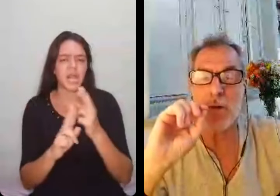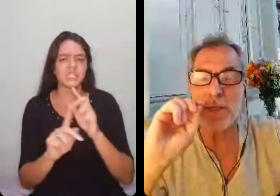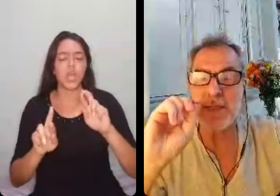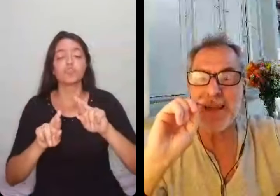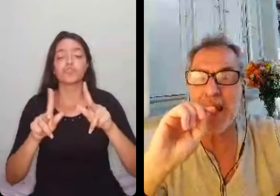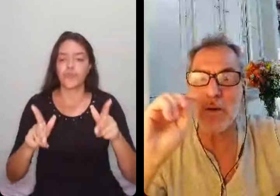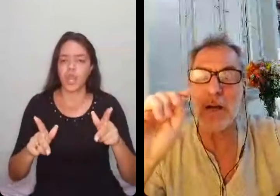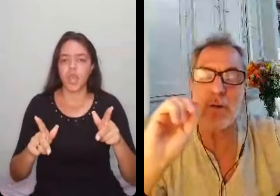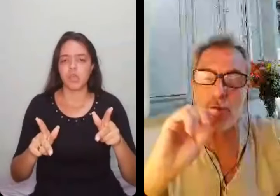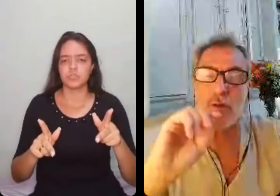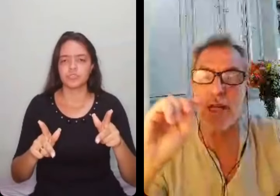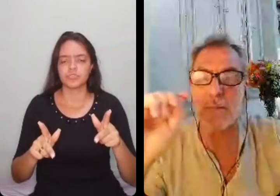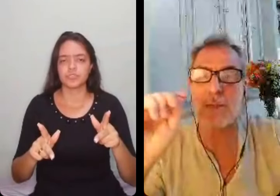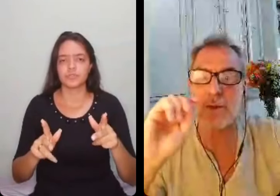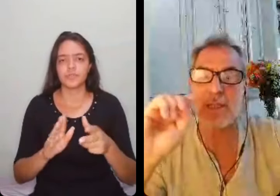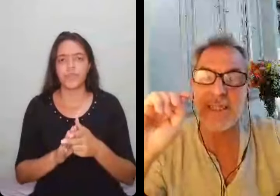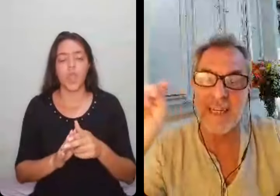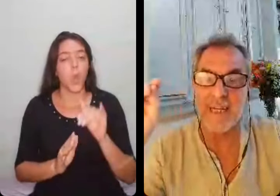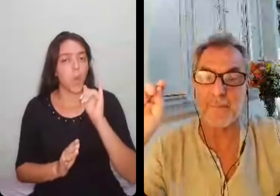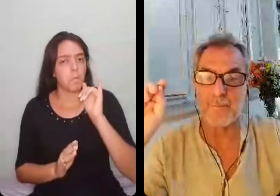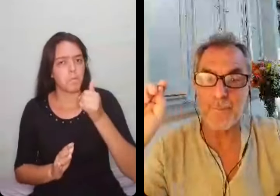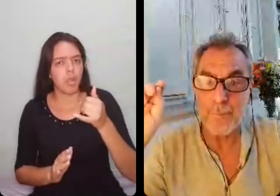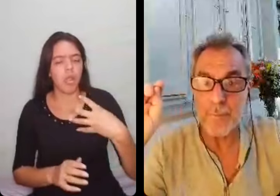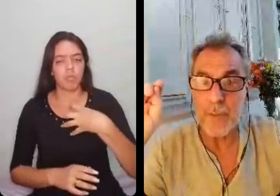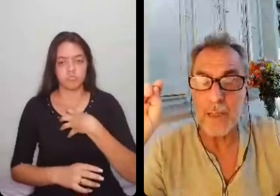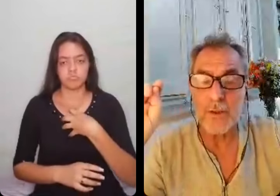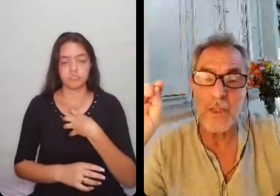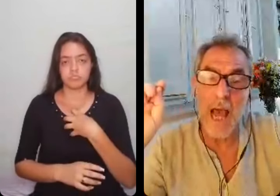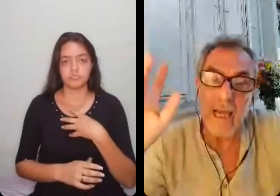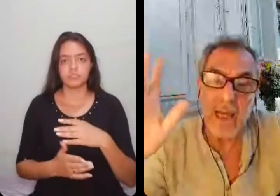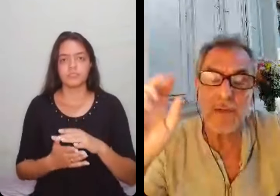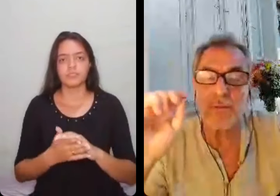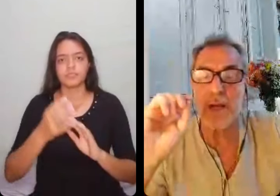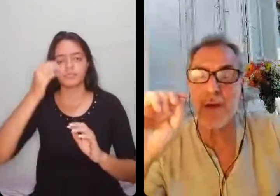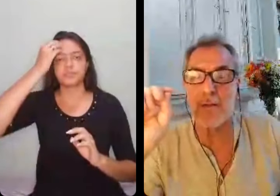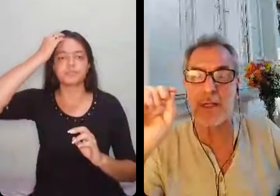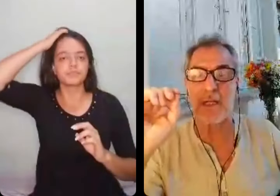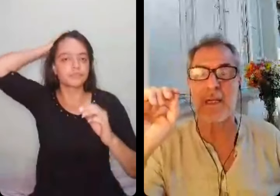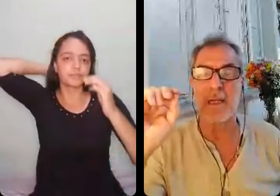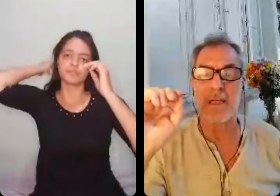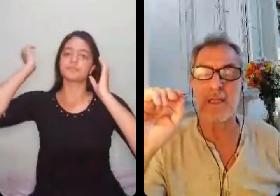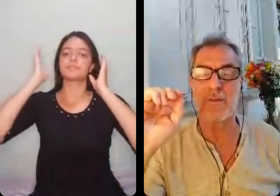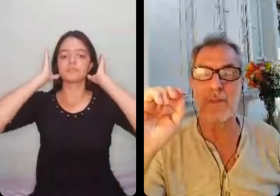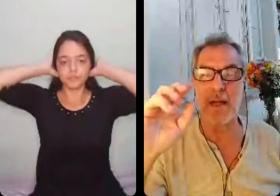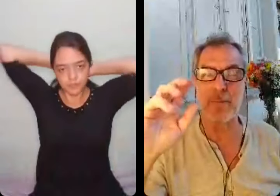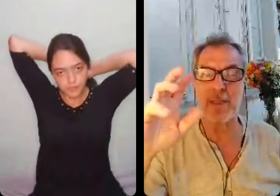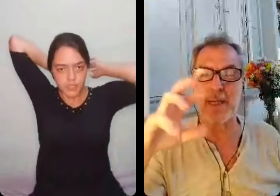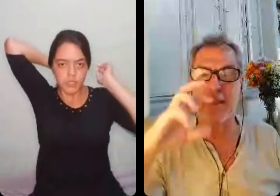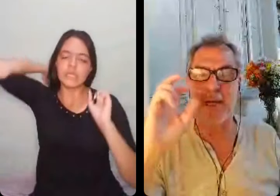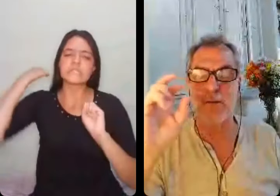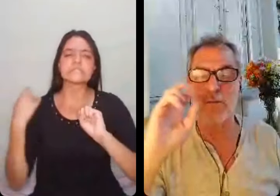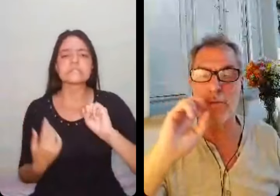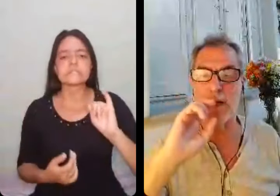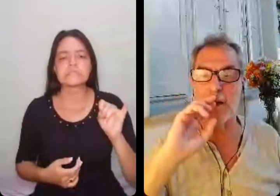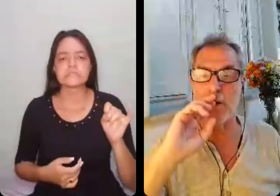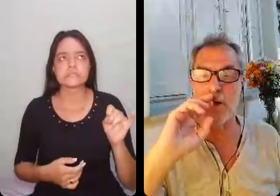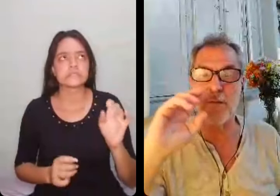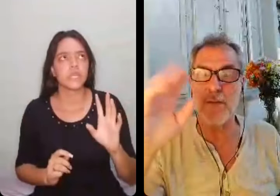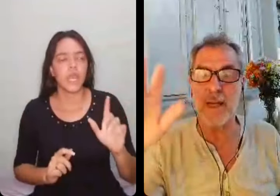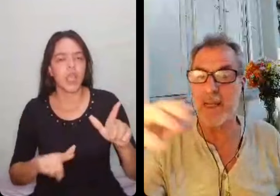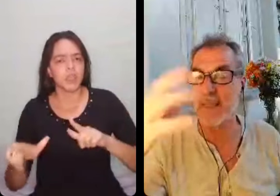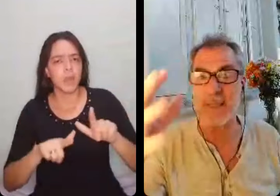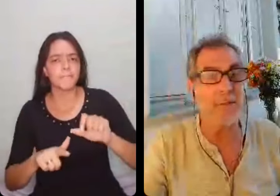começa a dialogar com os outros elementos de cena. Então, aí é um trabalho que... Chusá apresenta uma